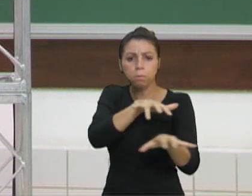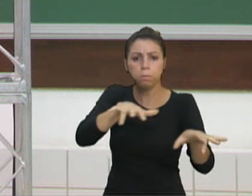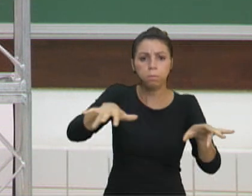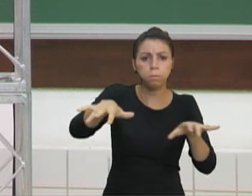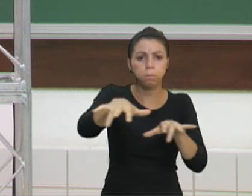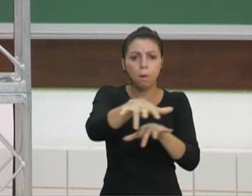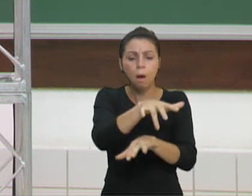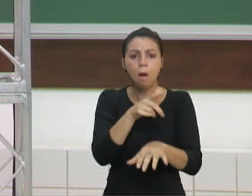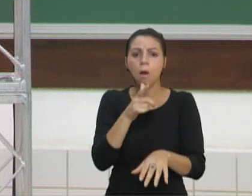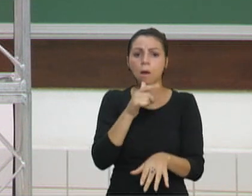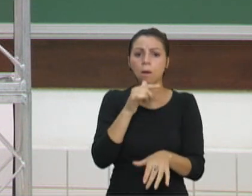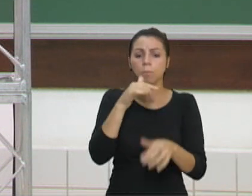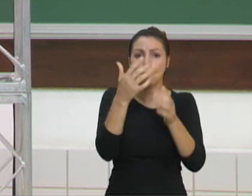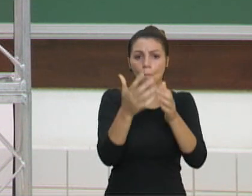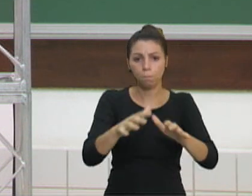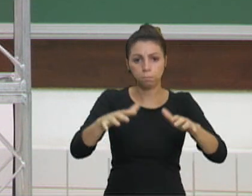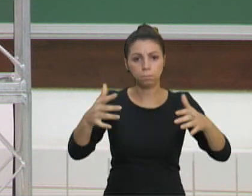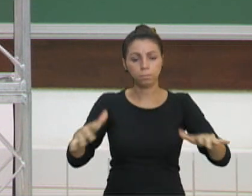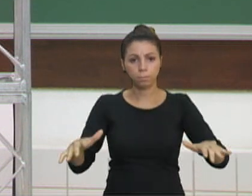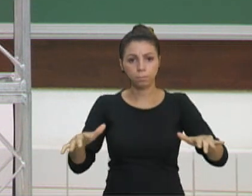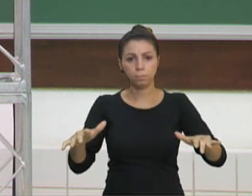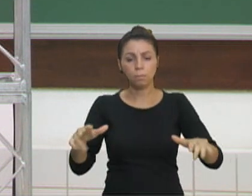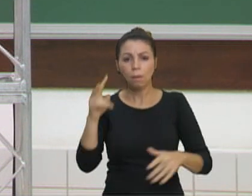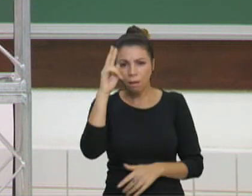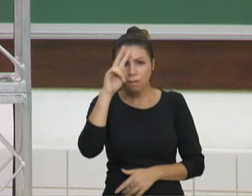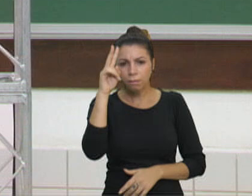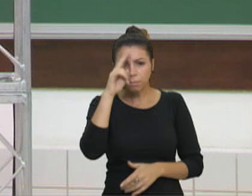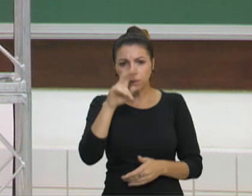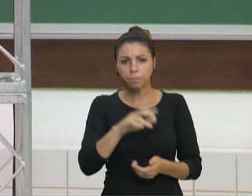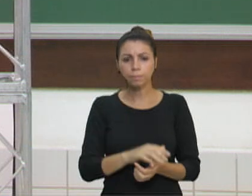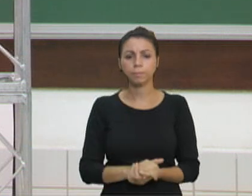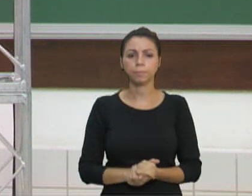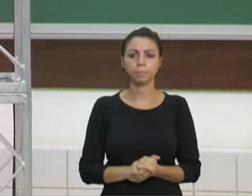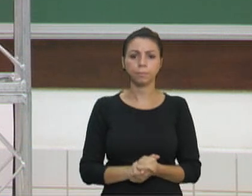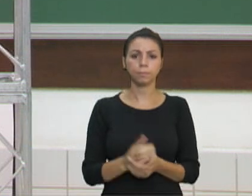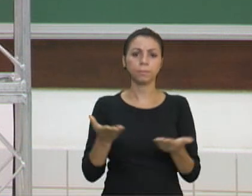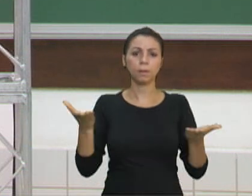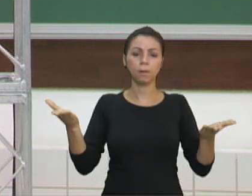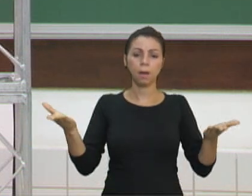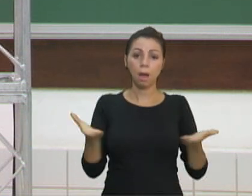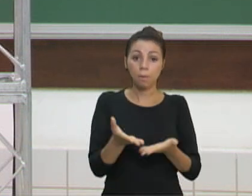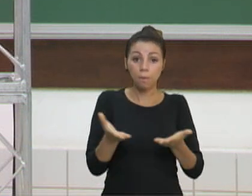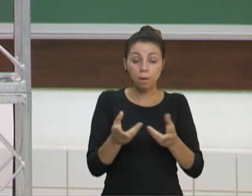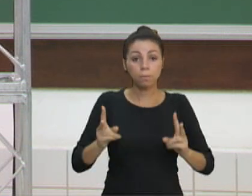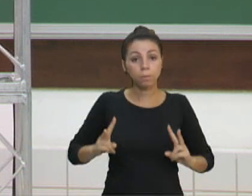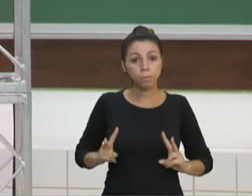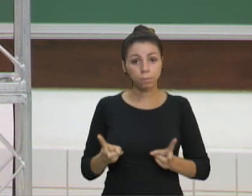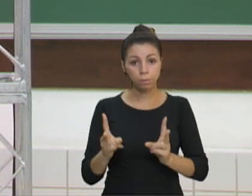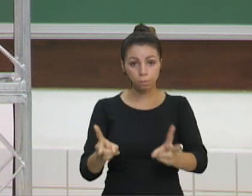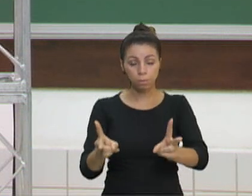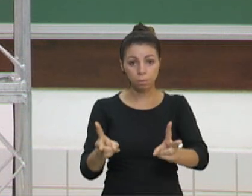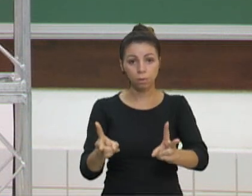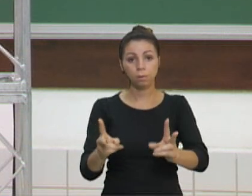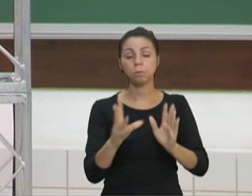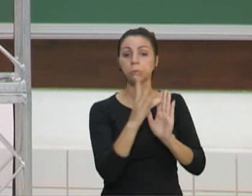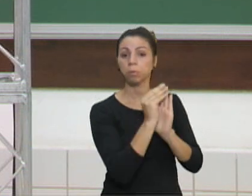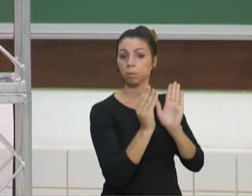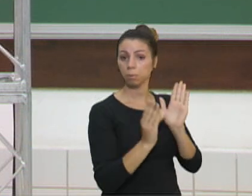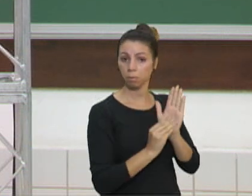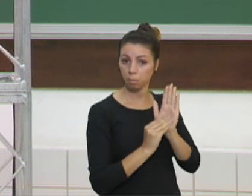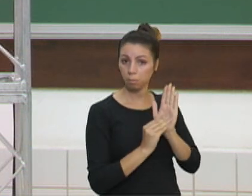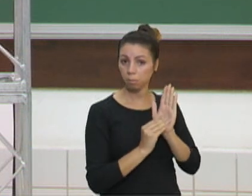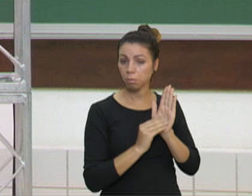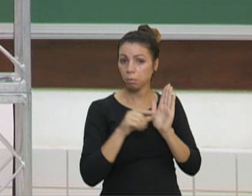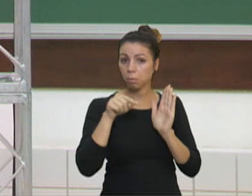Foi isso que nós trabalhamos na nossa última aula, estão lembrados? Agora, dando continuidade, sobre